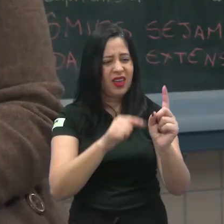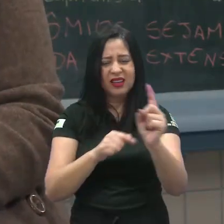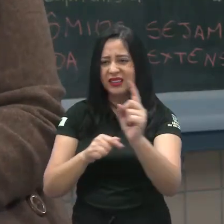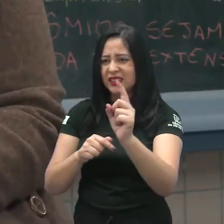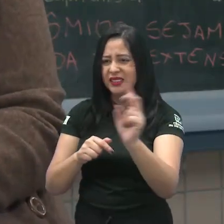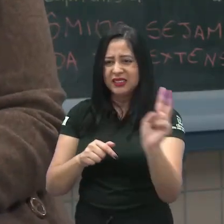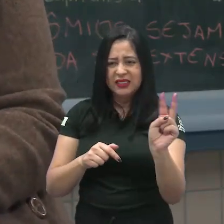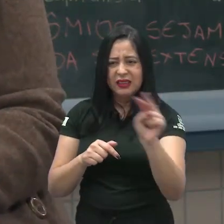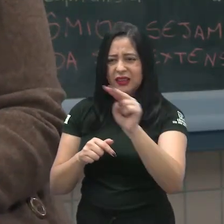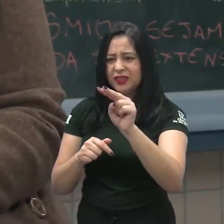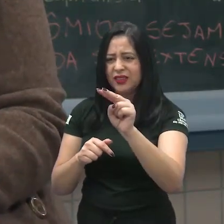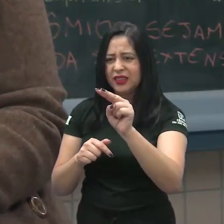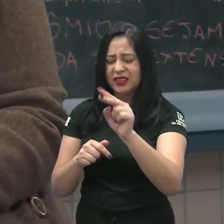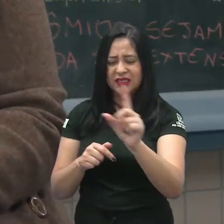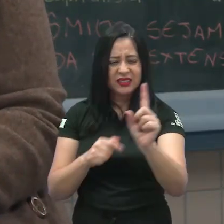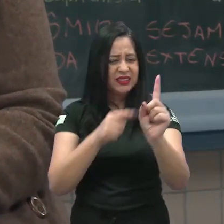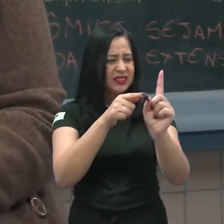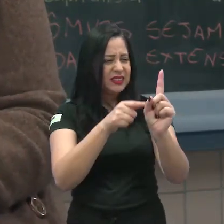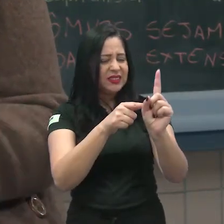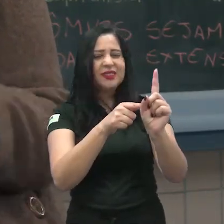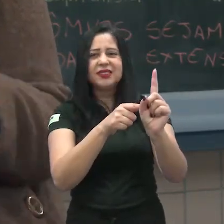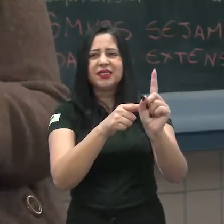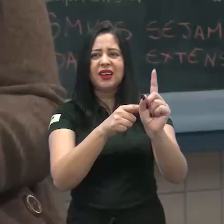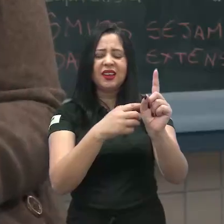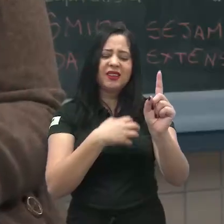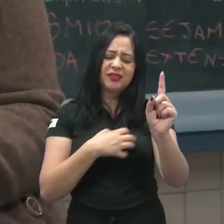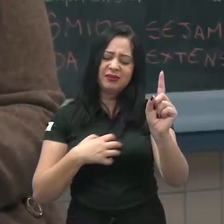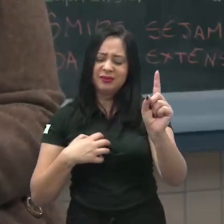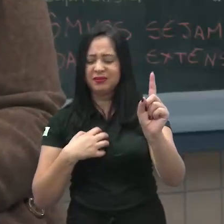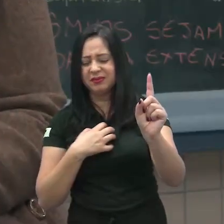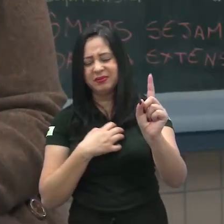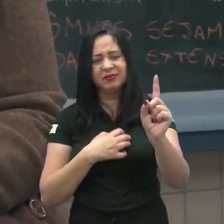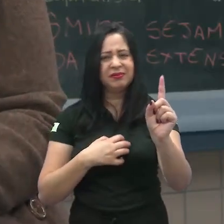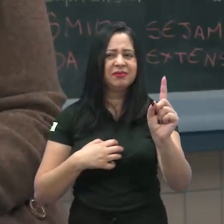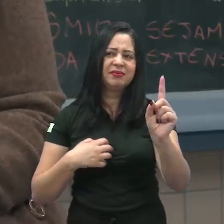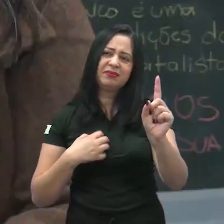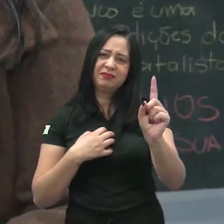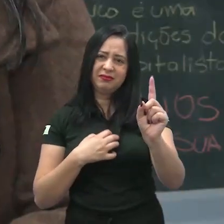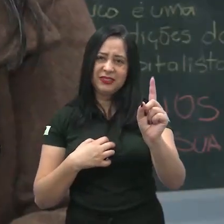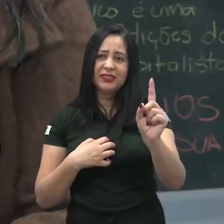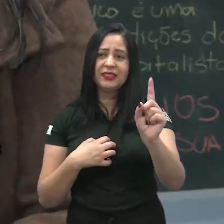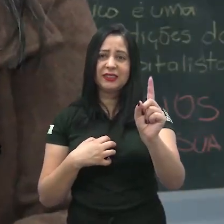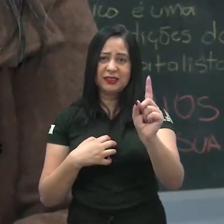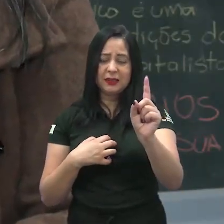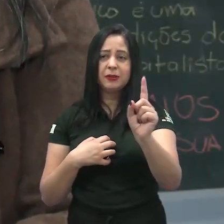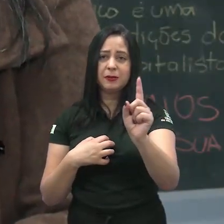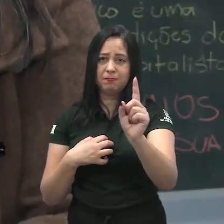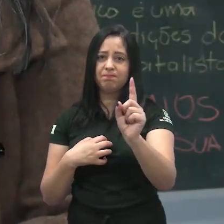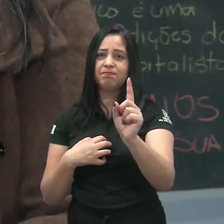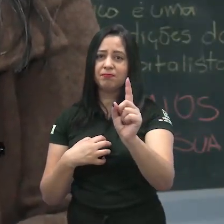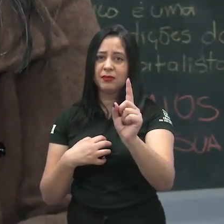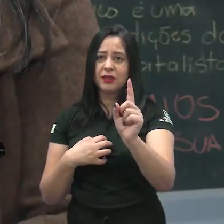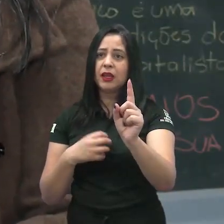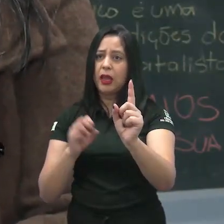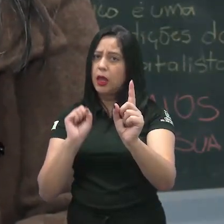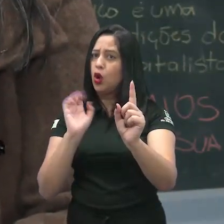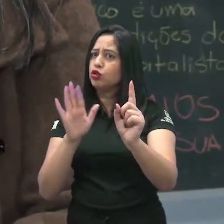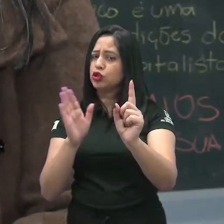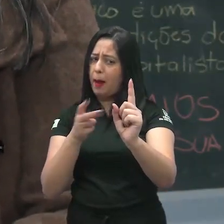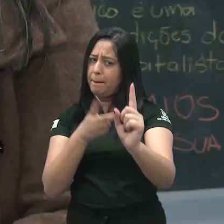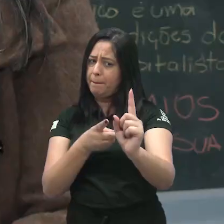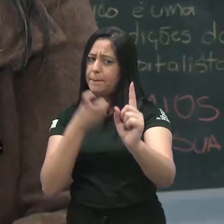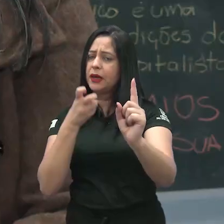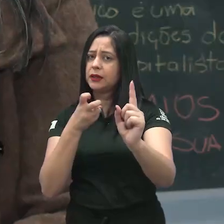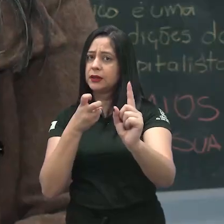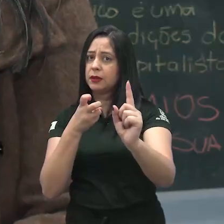ter algumas dificuldades em encarar, né, essa fase da vida. E o que a gente tem observado